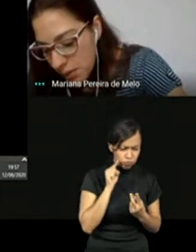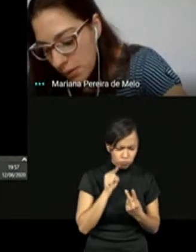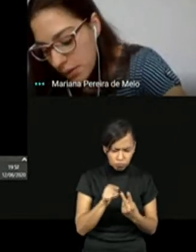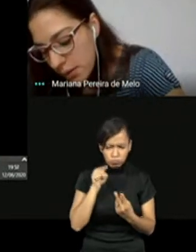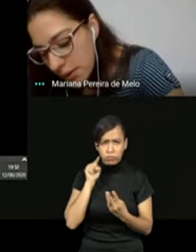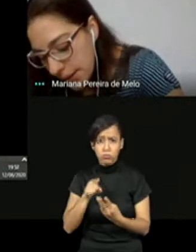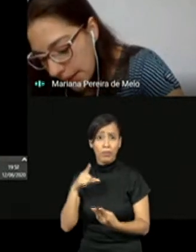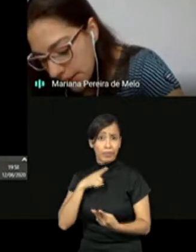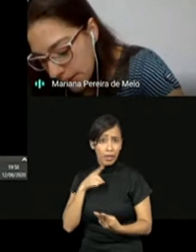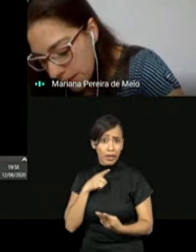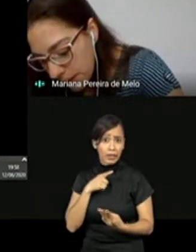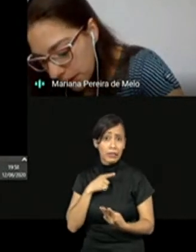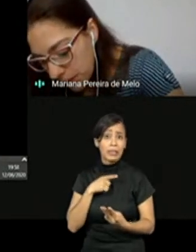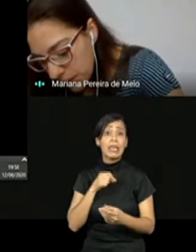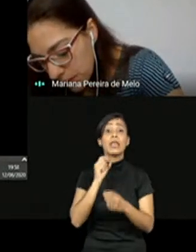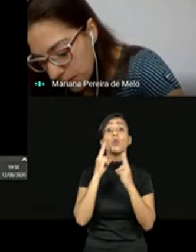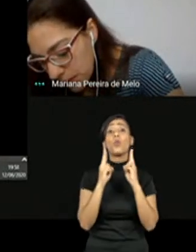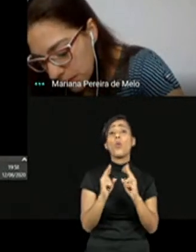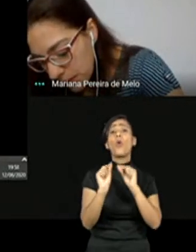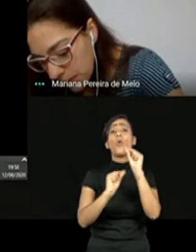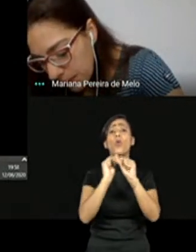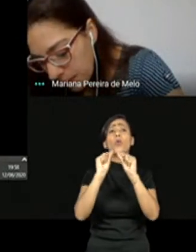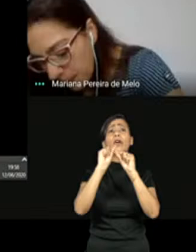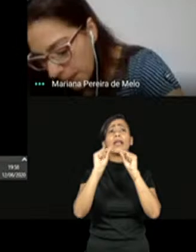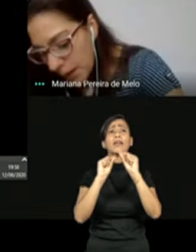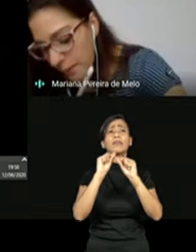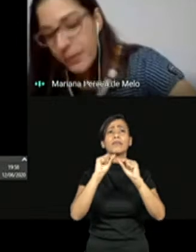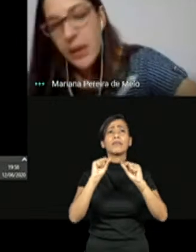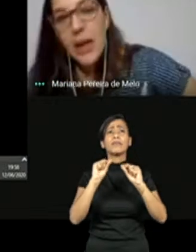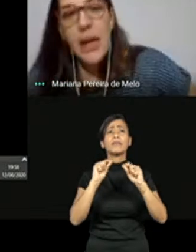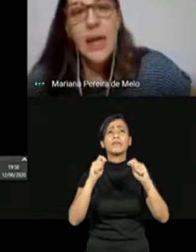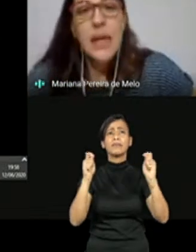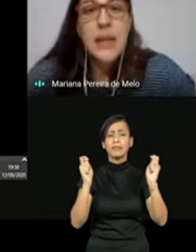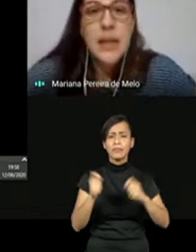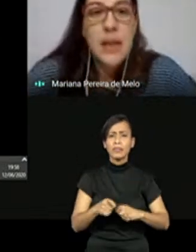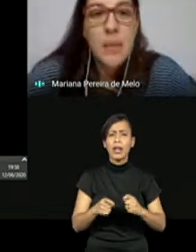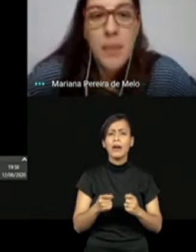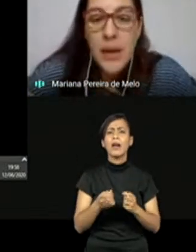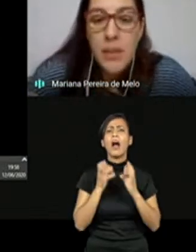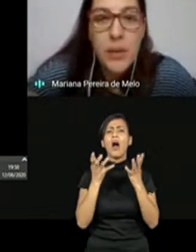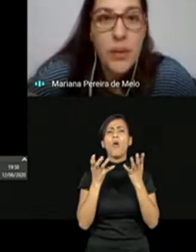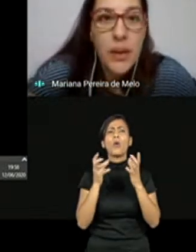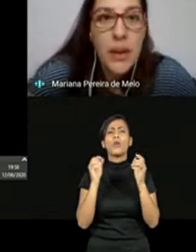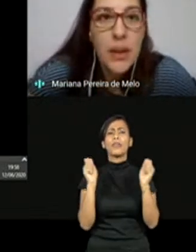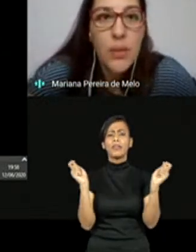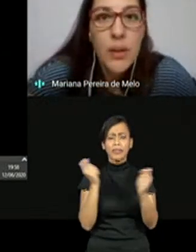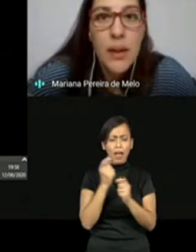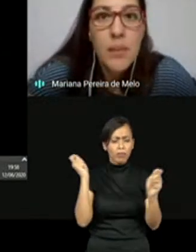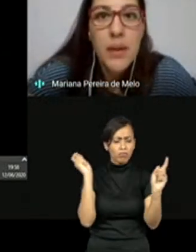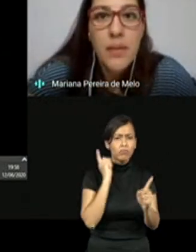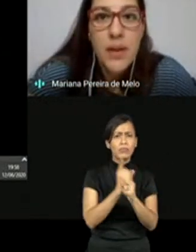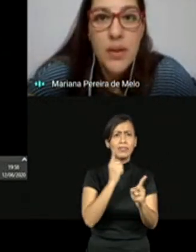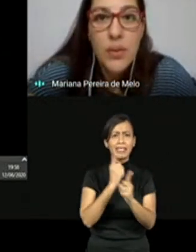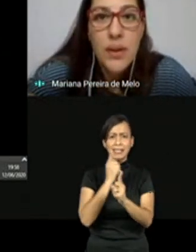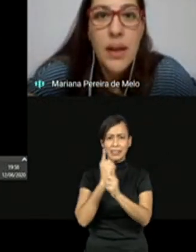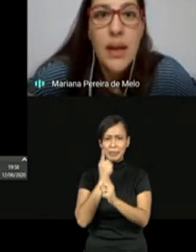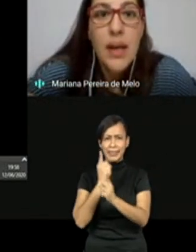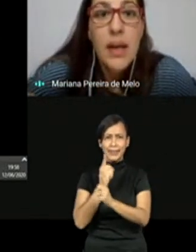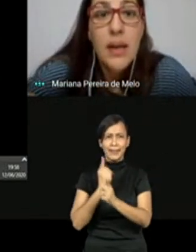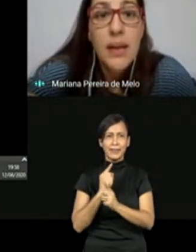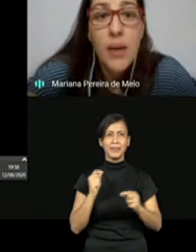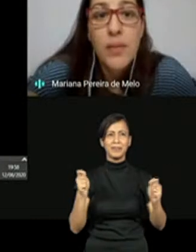espero 6 defeitos, tá? Esse parâmetro aqui, o lambda vezes o